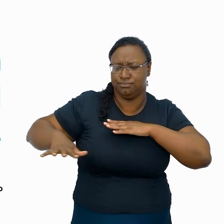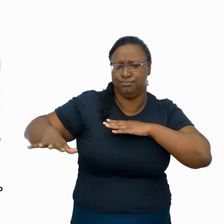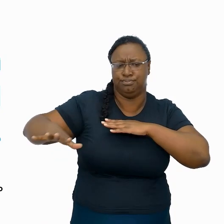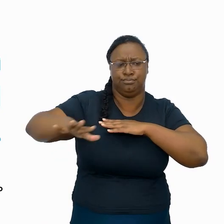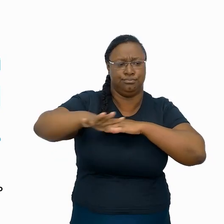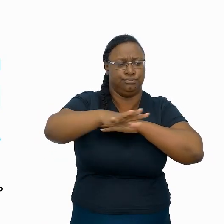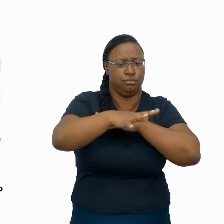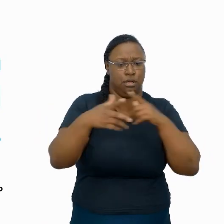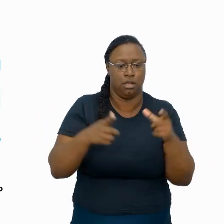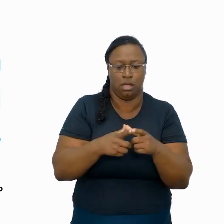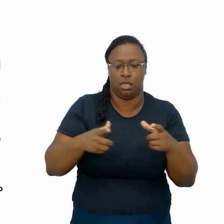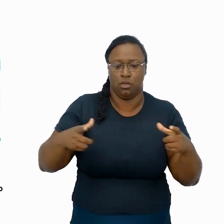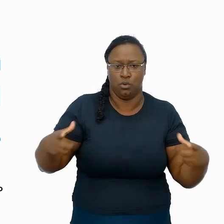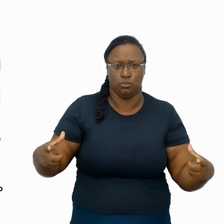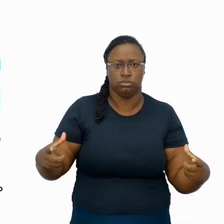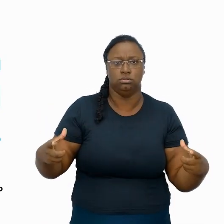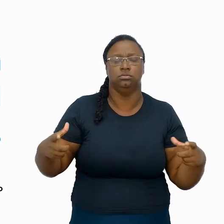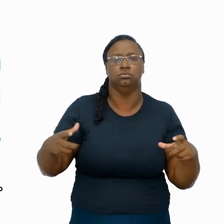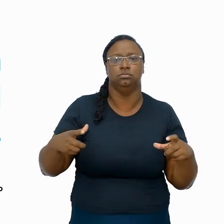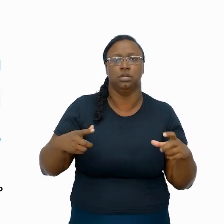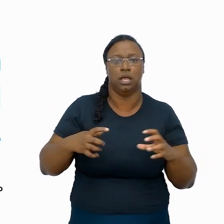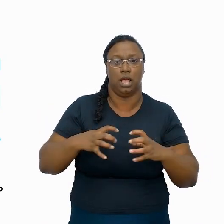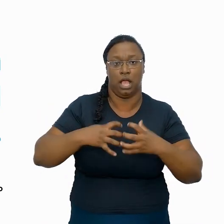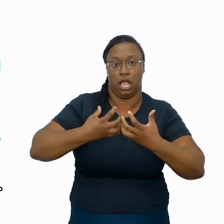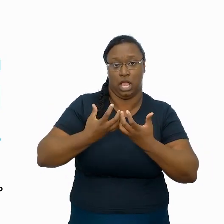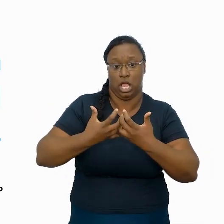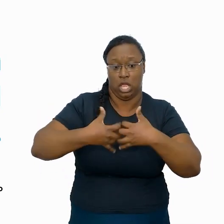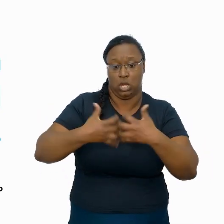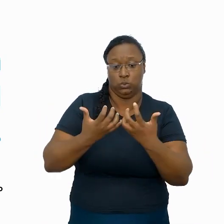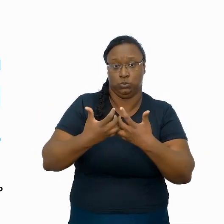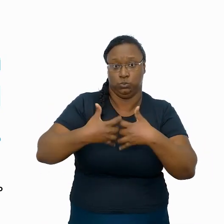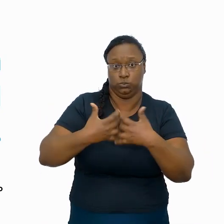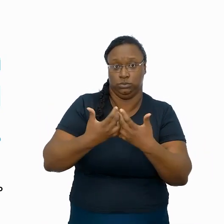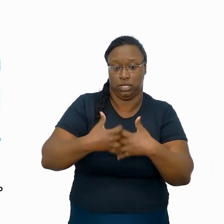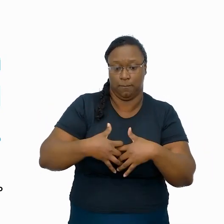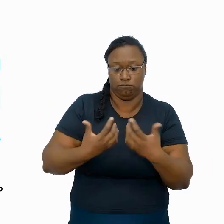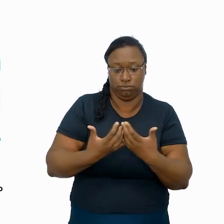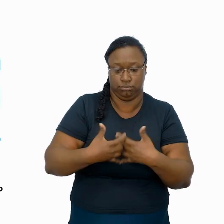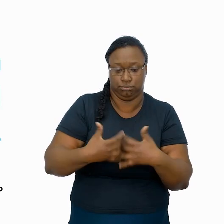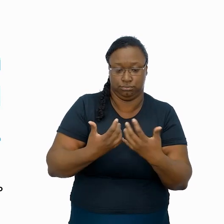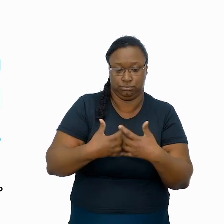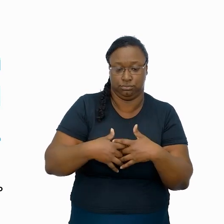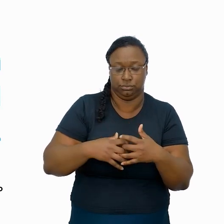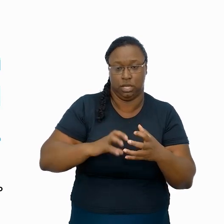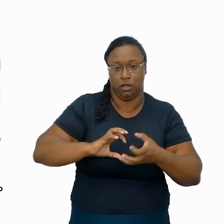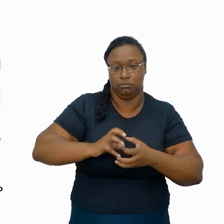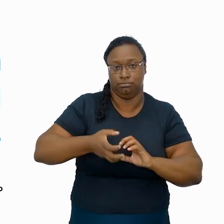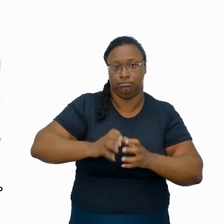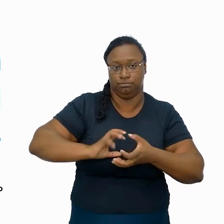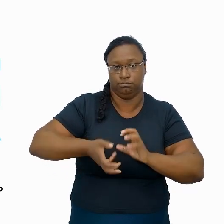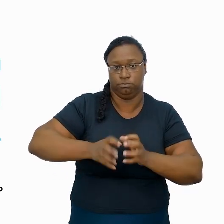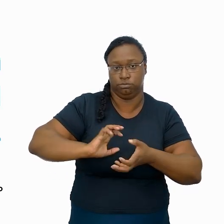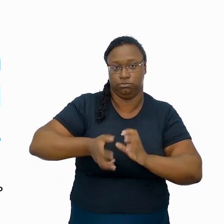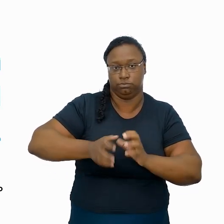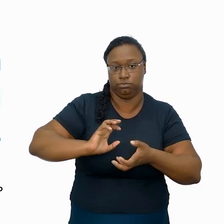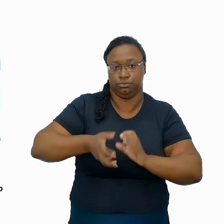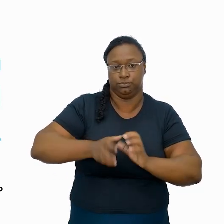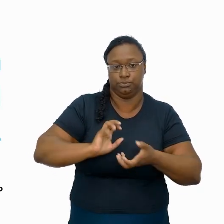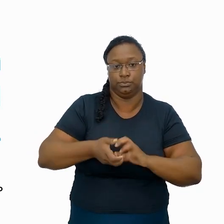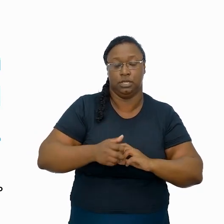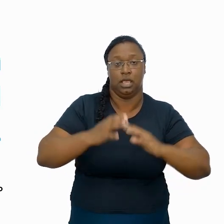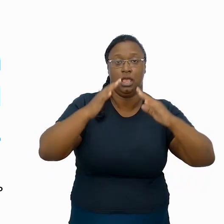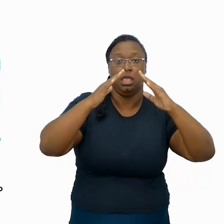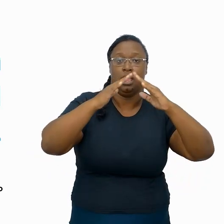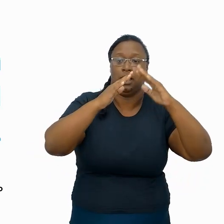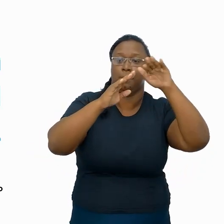de água, alteração do fluxo de água do rio. E a placa solar, você tem ali